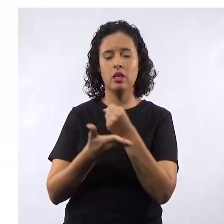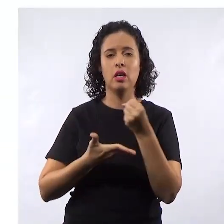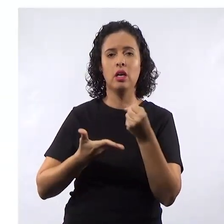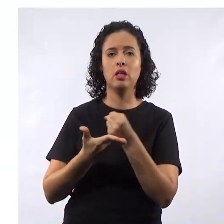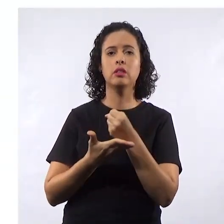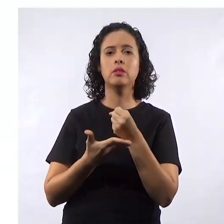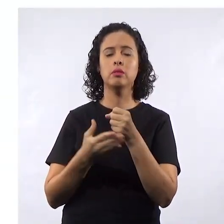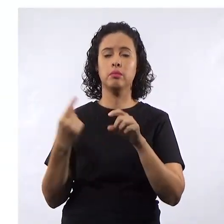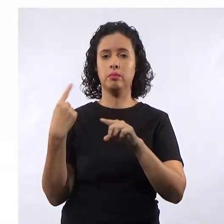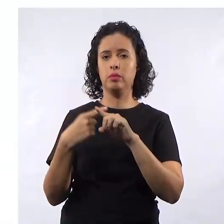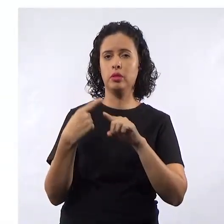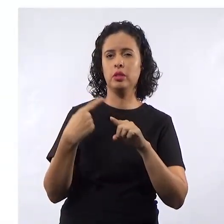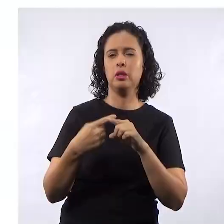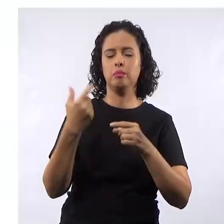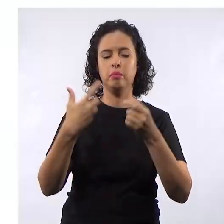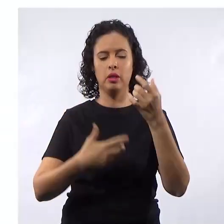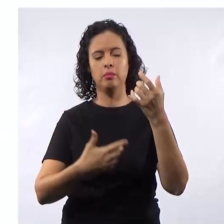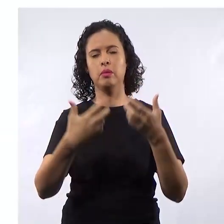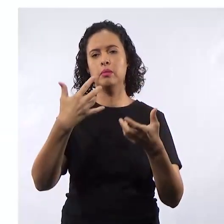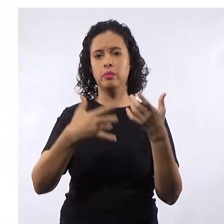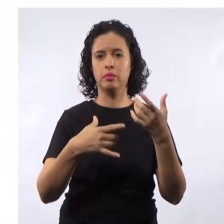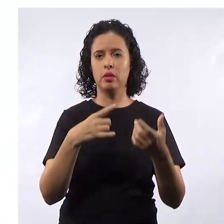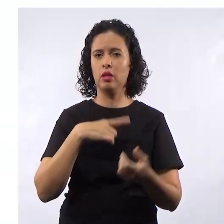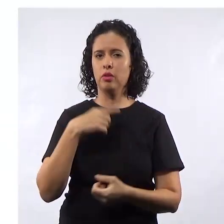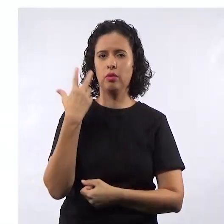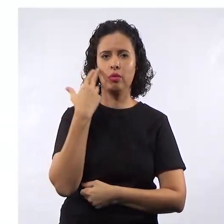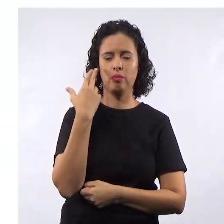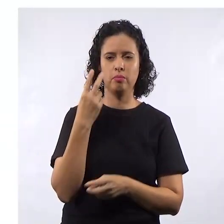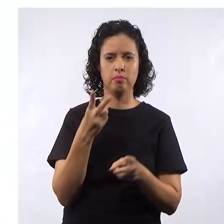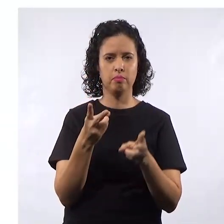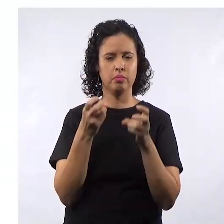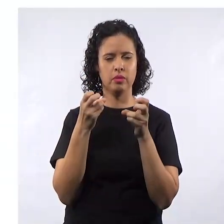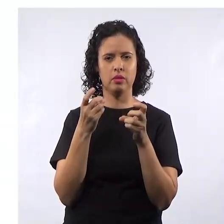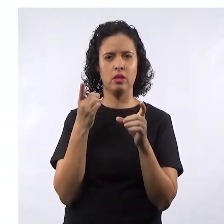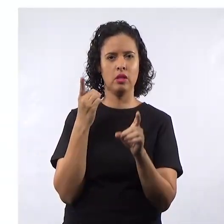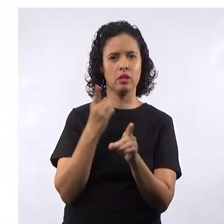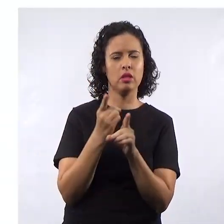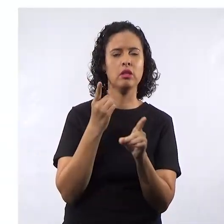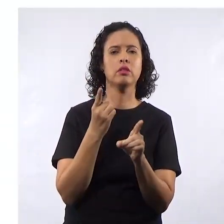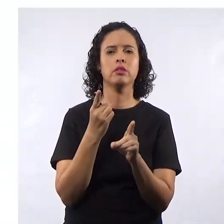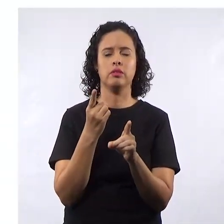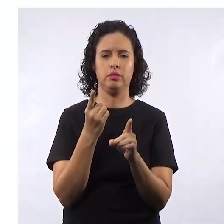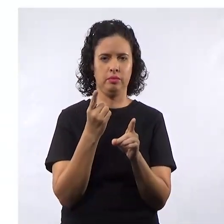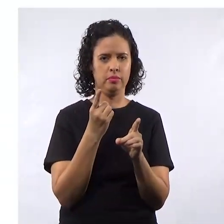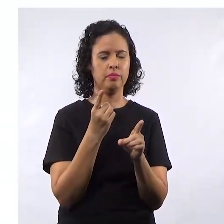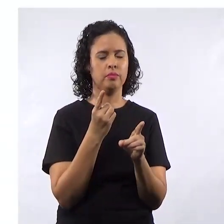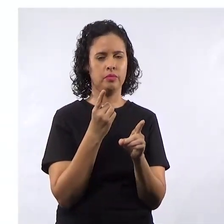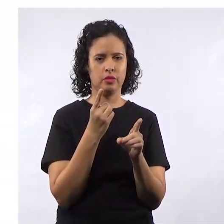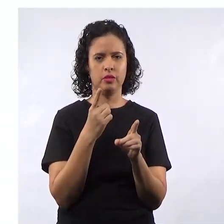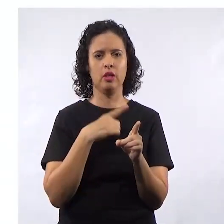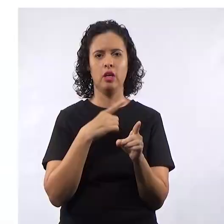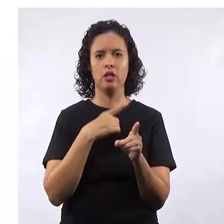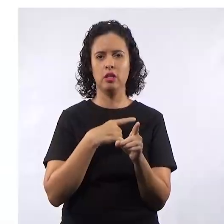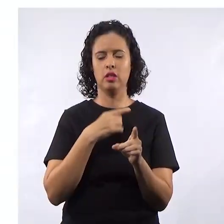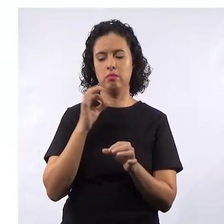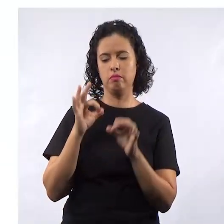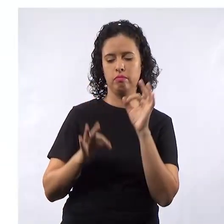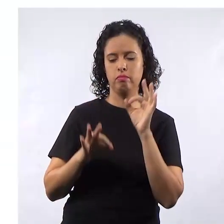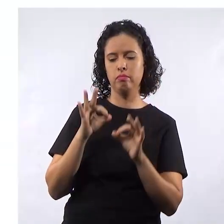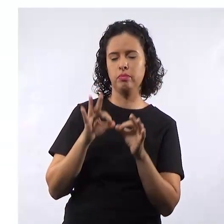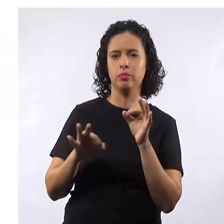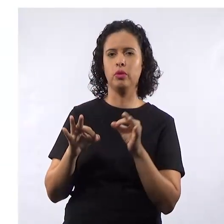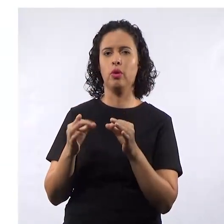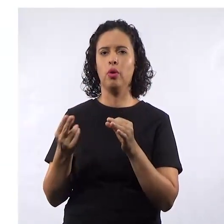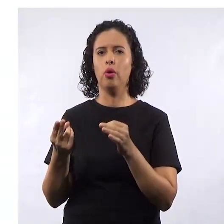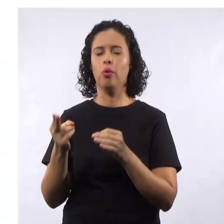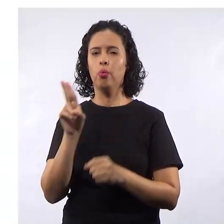dessa forma, porque isso, por aquilo. Então, é muito comum a gente ver aí trechos das doutrinas aí dos nossos julgados para estar aí